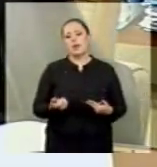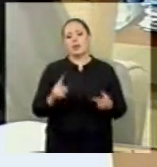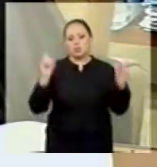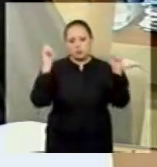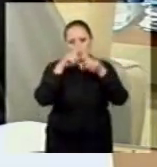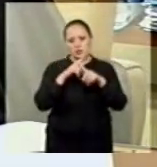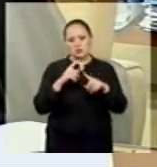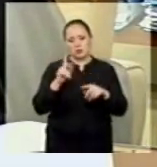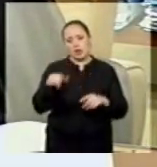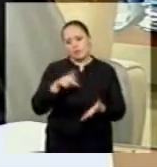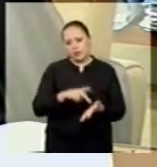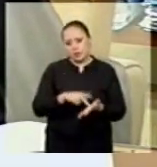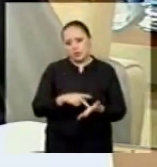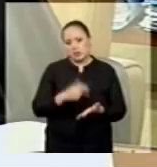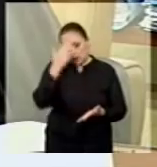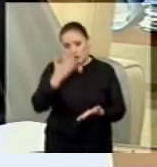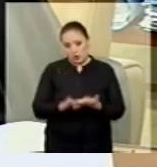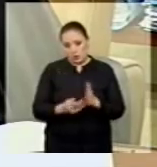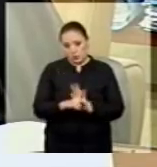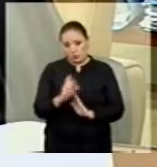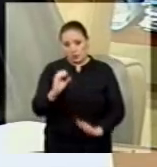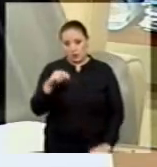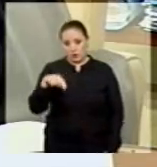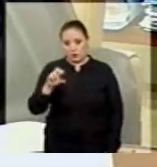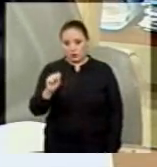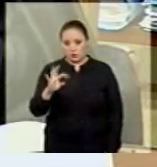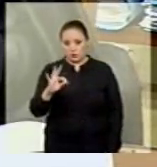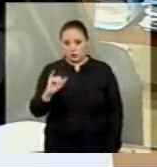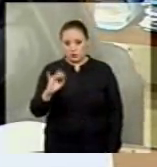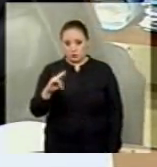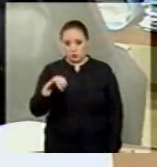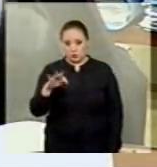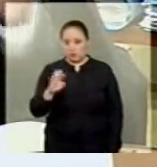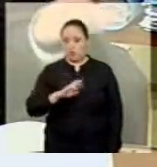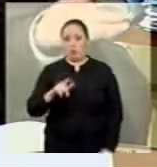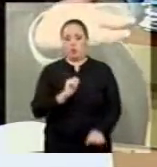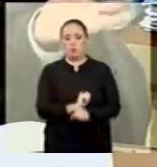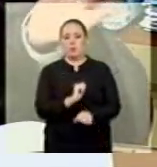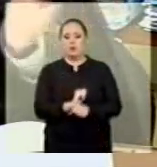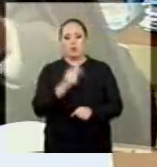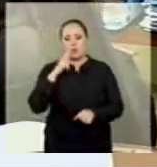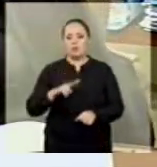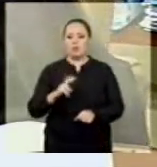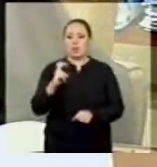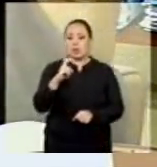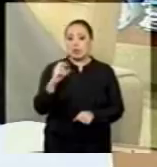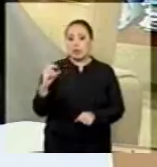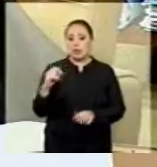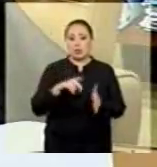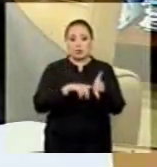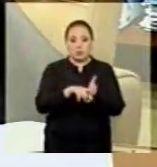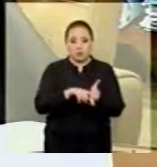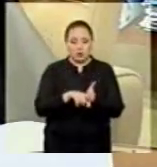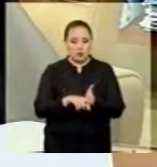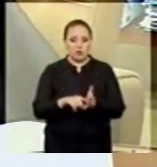próprio Constituinte, e isso nós não podemos negar, não esperava que iria haver 500 investigações